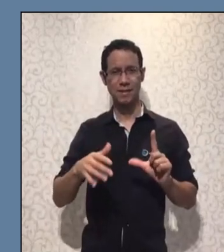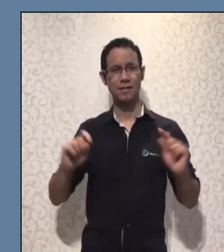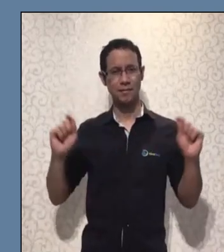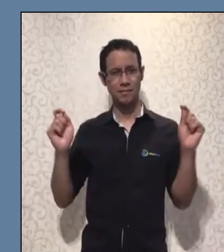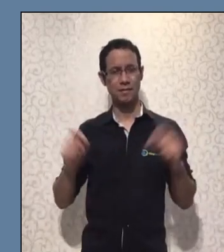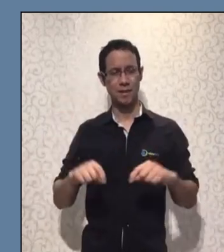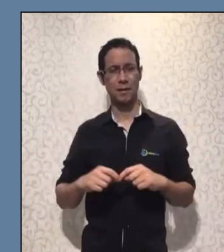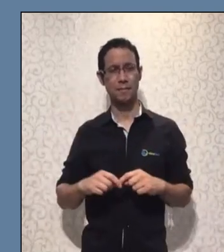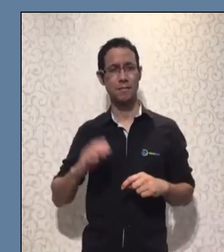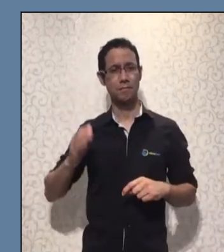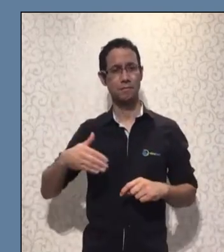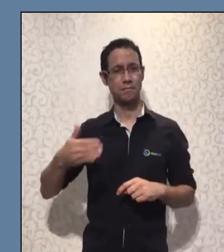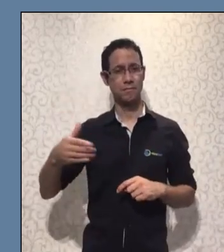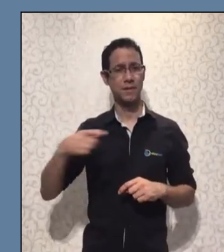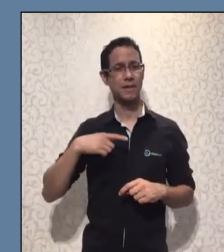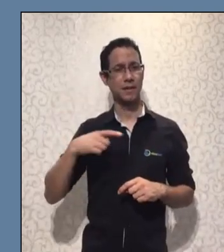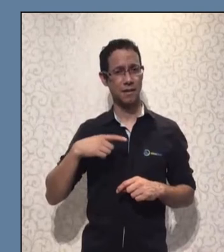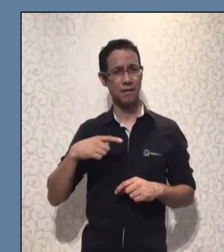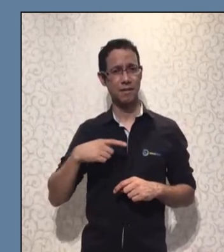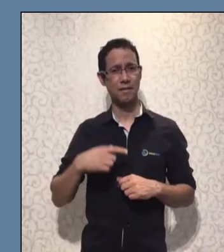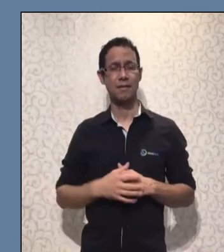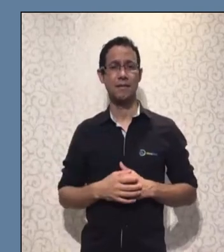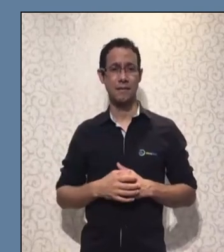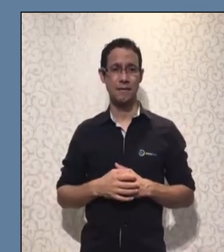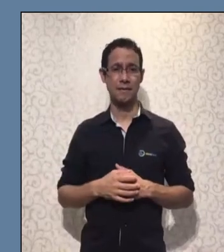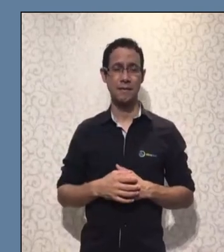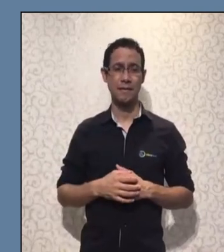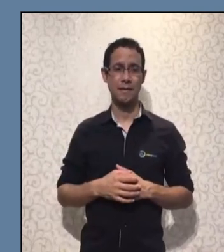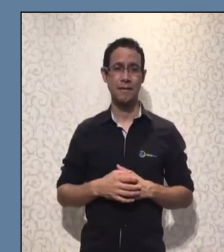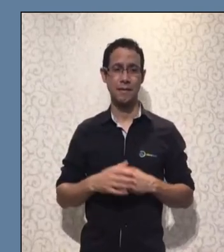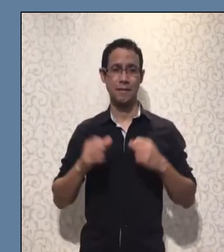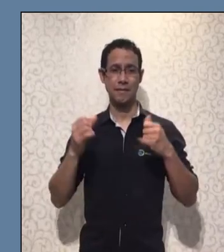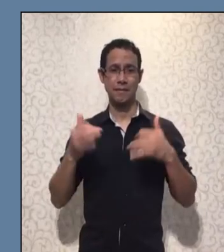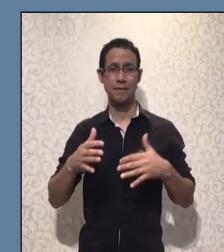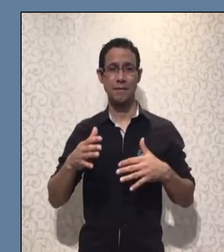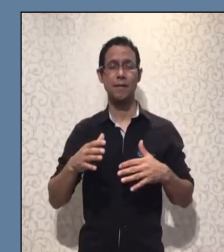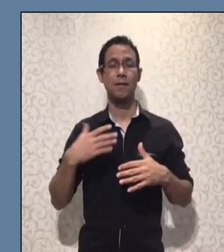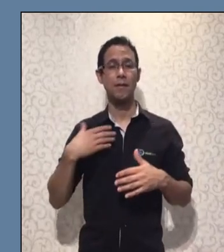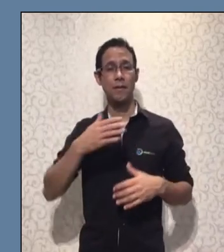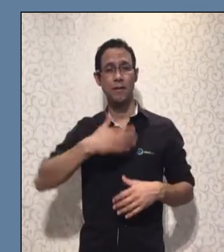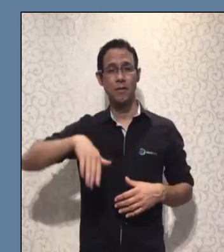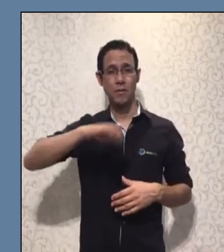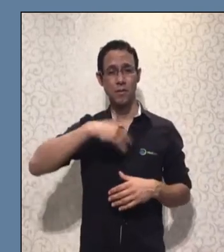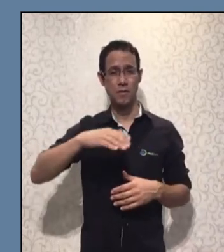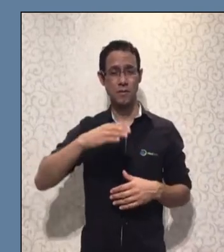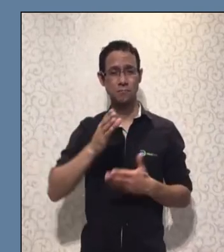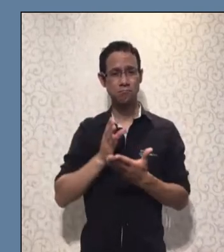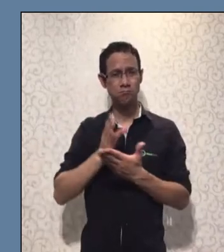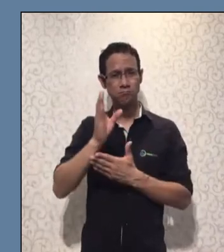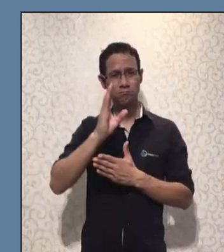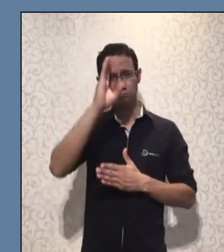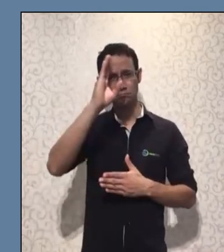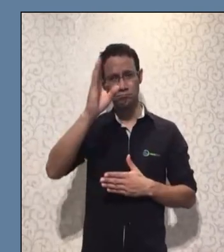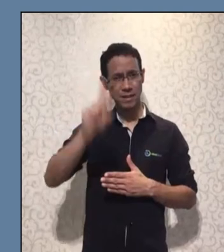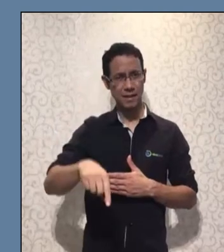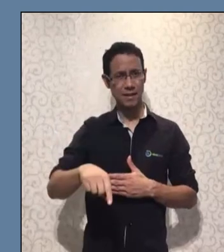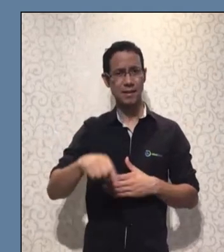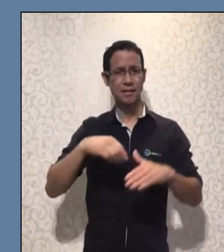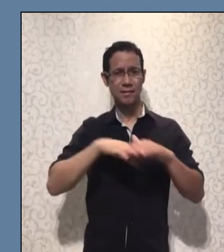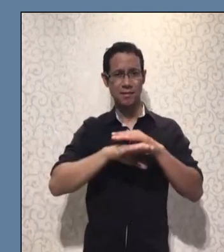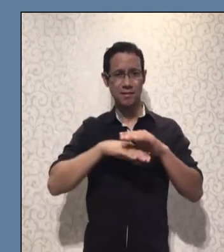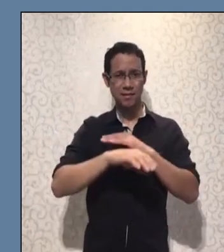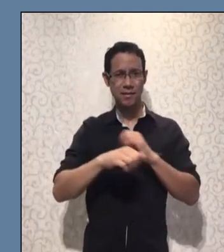em mediações, a gente pode falar mais adiante, mas, para nós, o eixo continua sendo o acervo e a produção